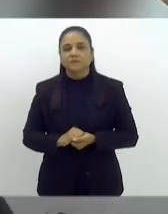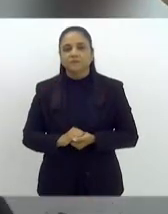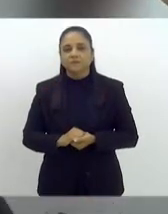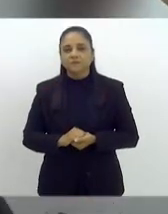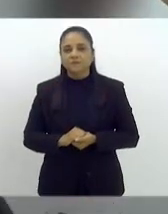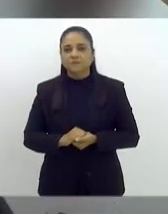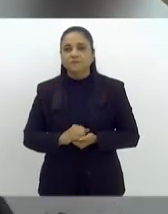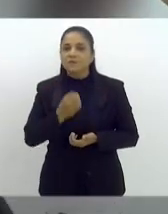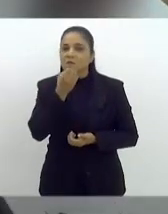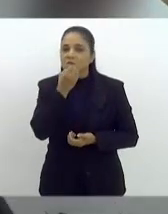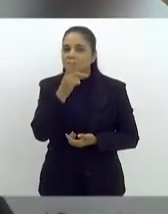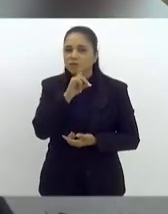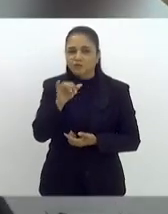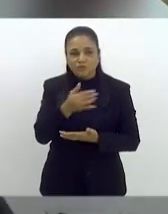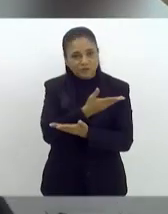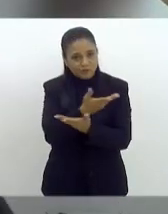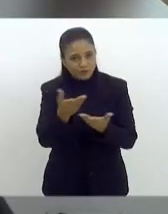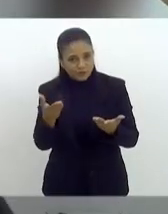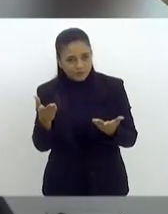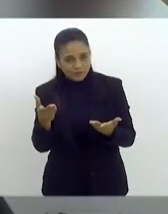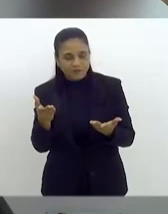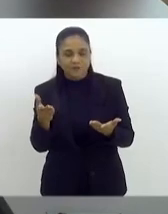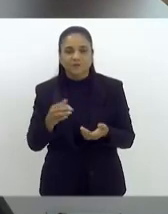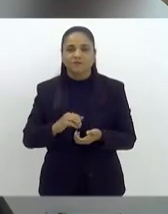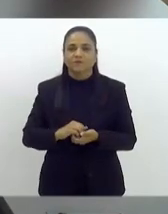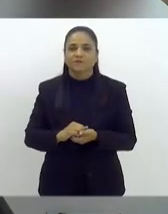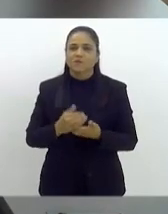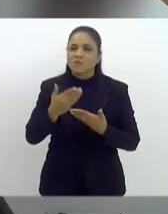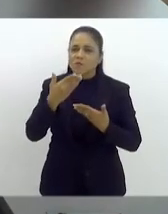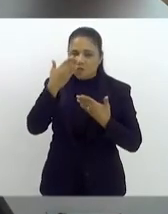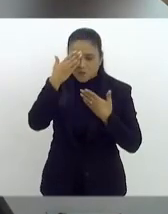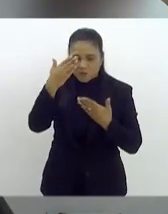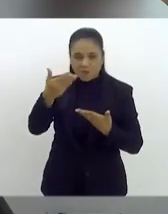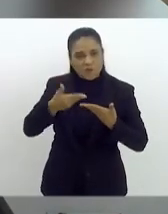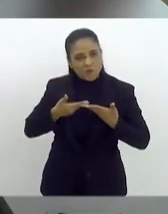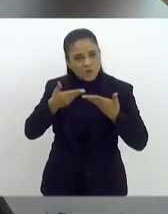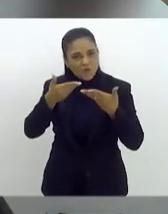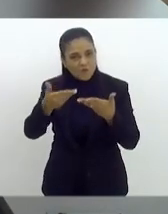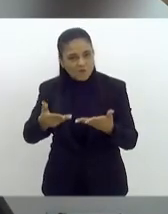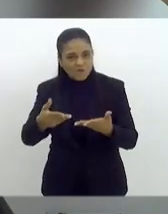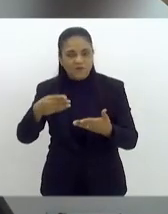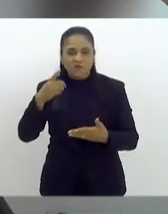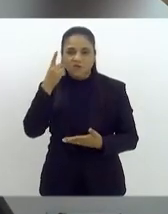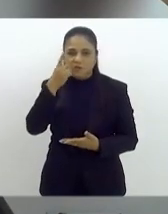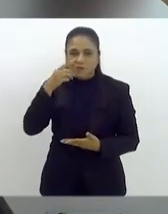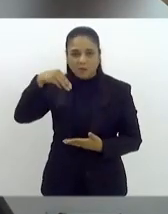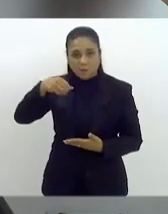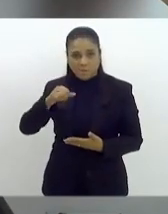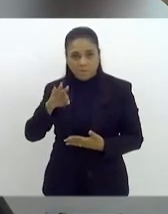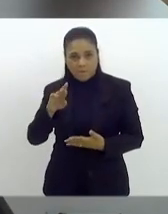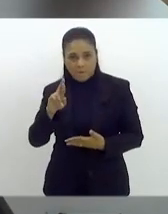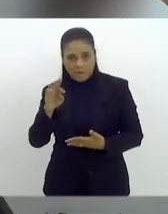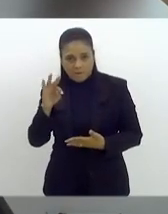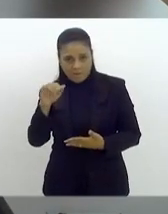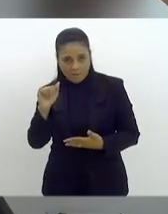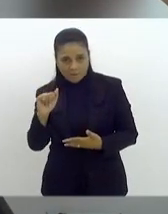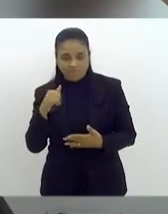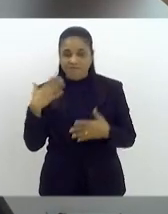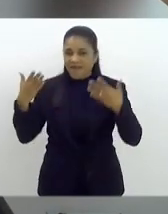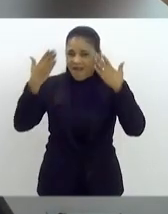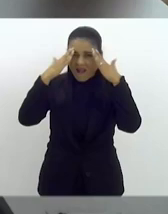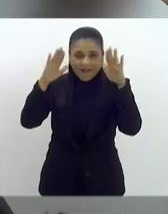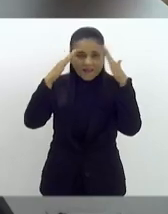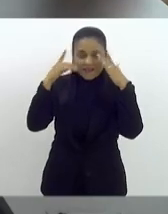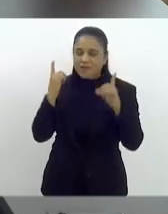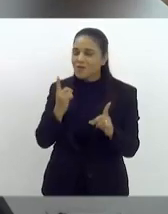Olá bom dia bom dia a todas a todos obrigada pelo convite deputada Marta Rocha é sempre é uma alegria poder participar